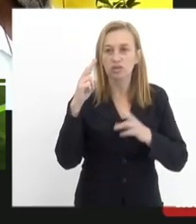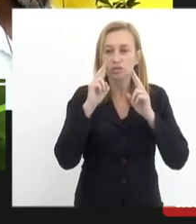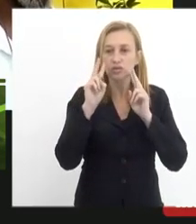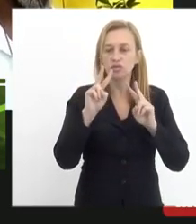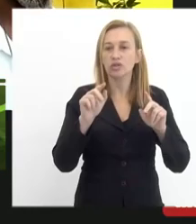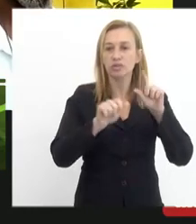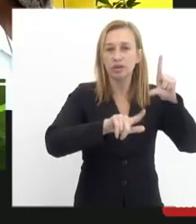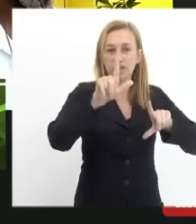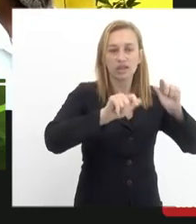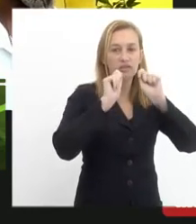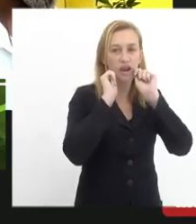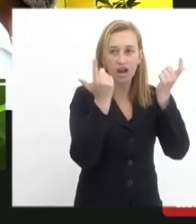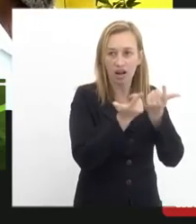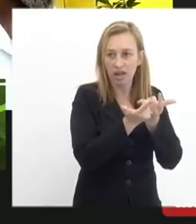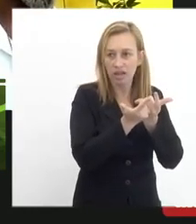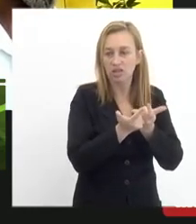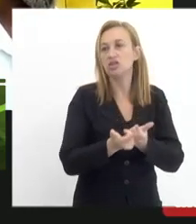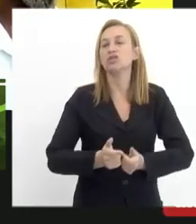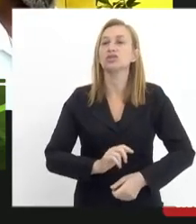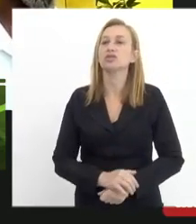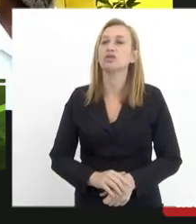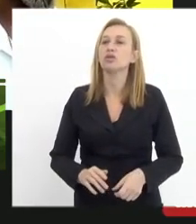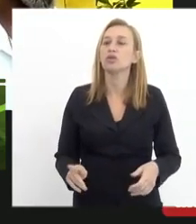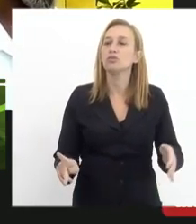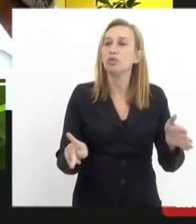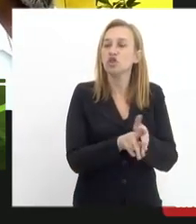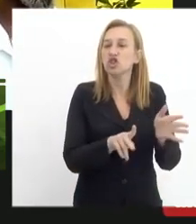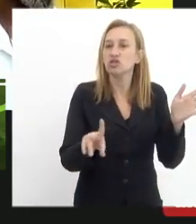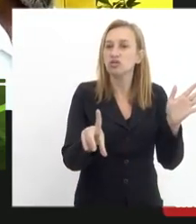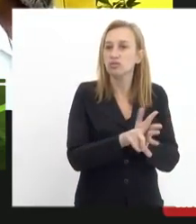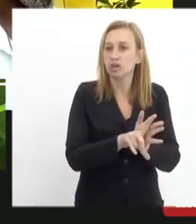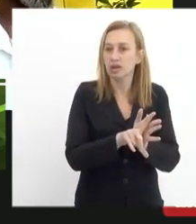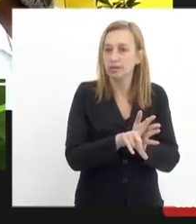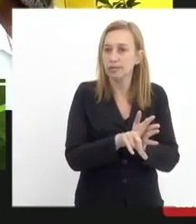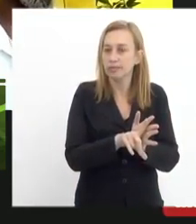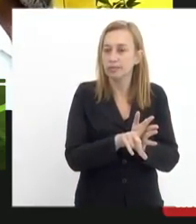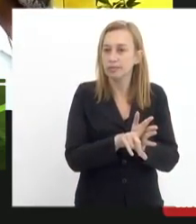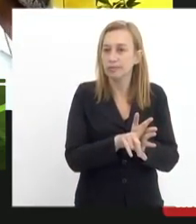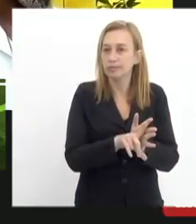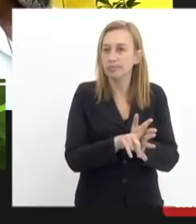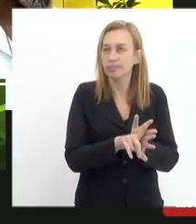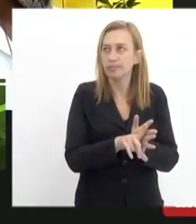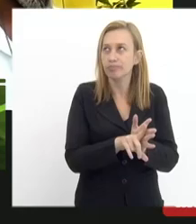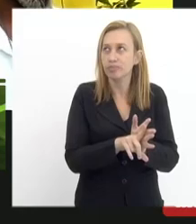TV Aleste, a respeito do projeto de lei